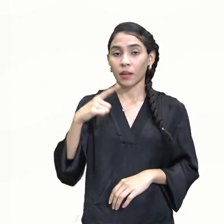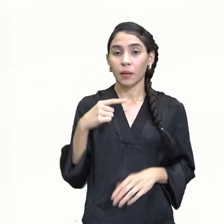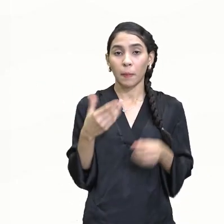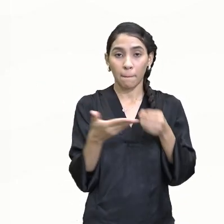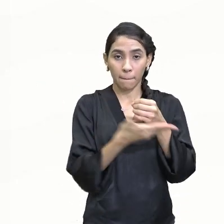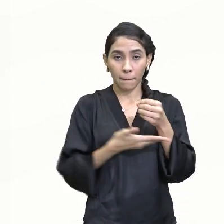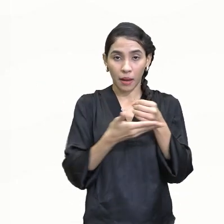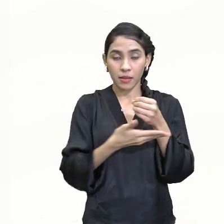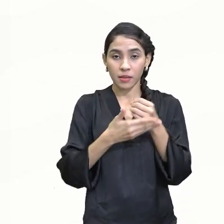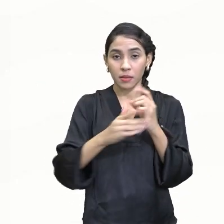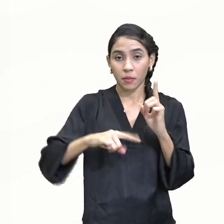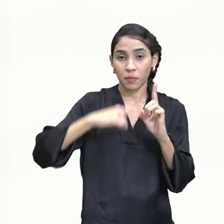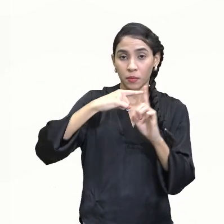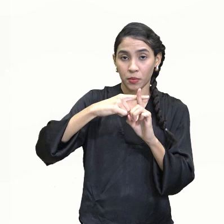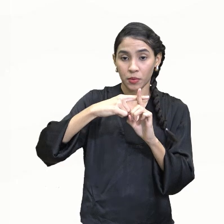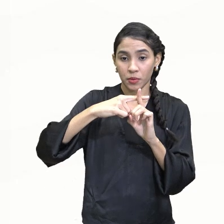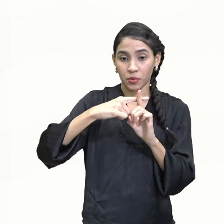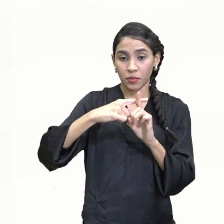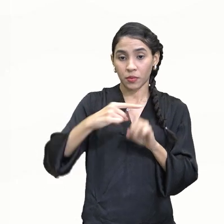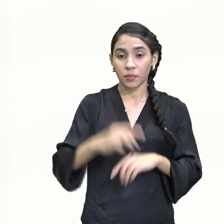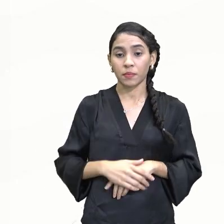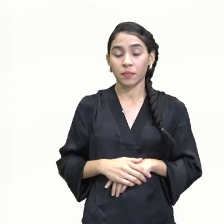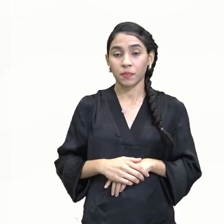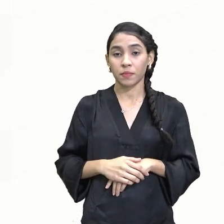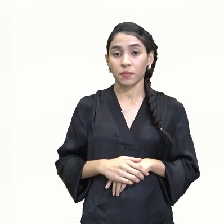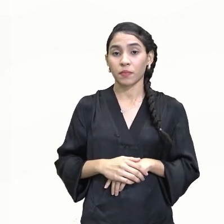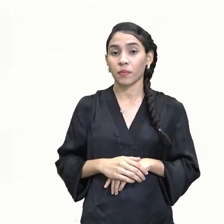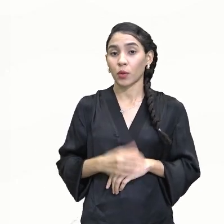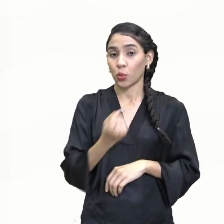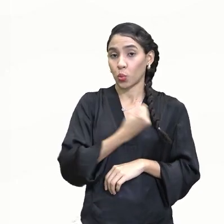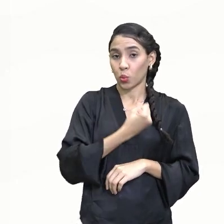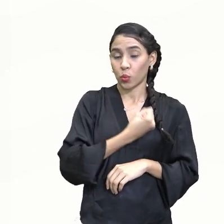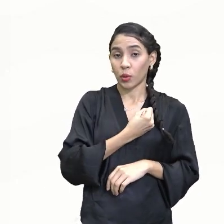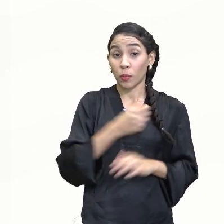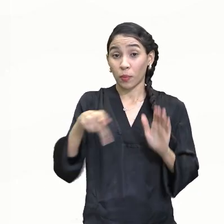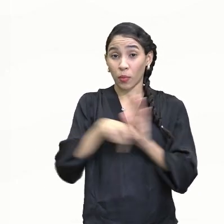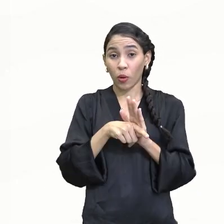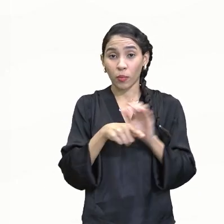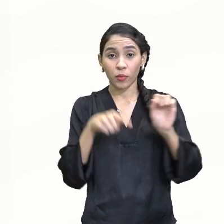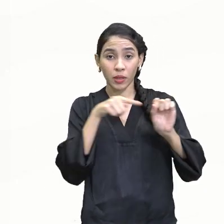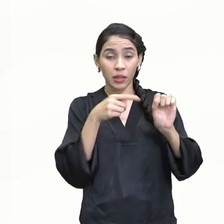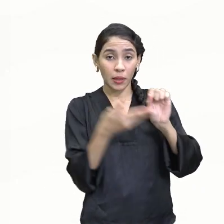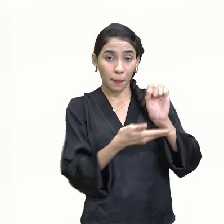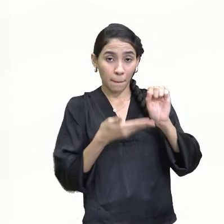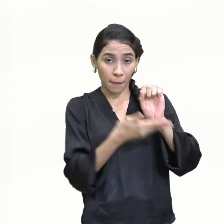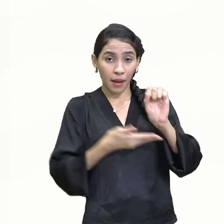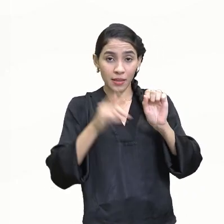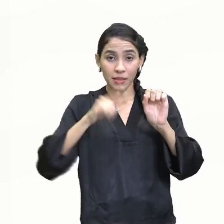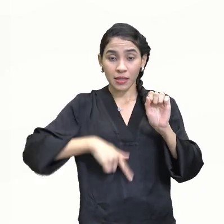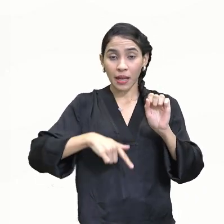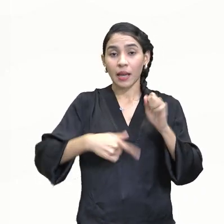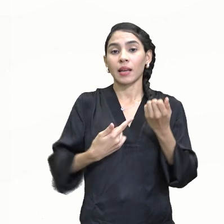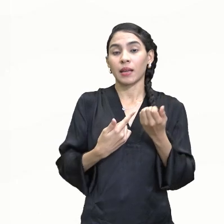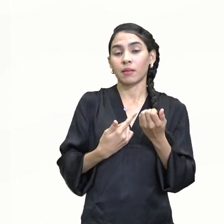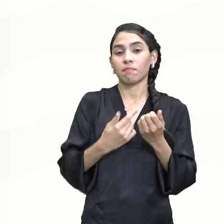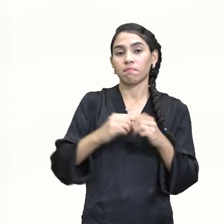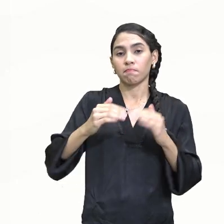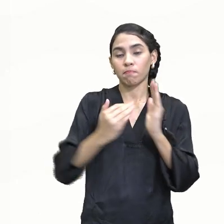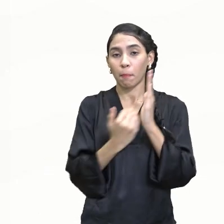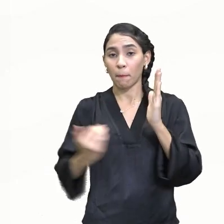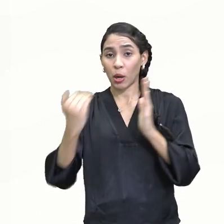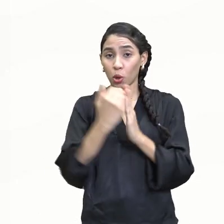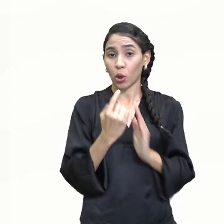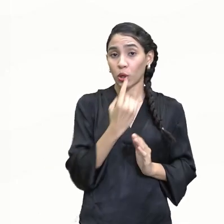base positiva e esses valores da base, eles são maiores que 1,